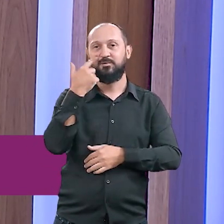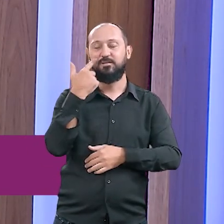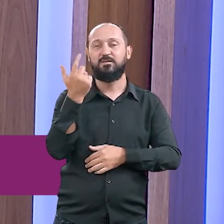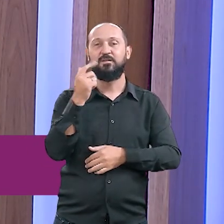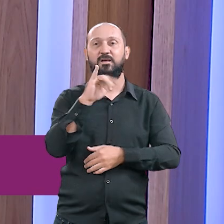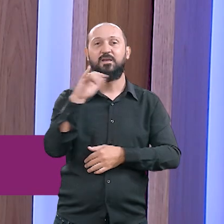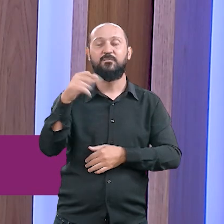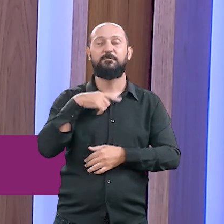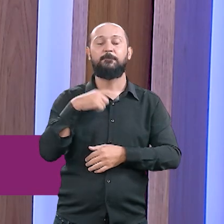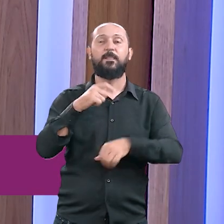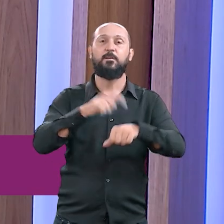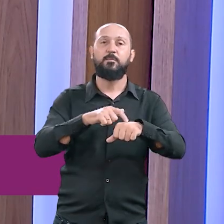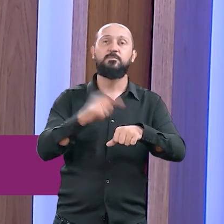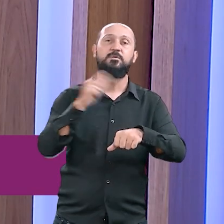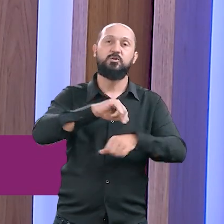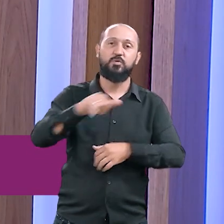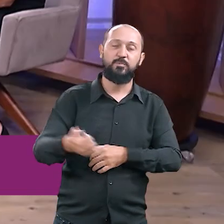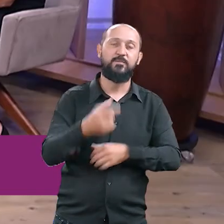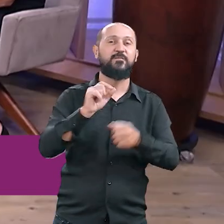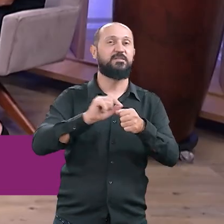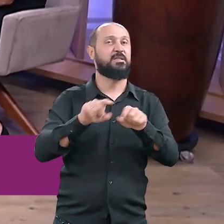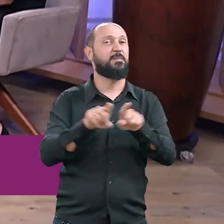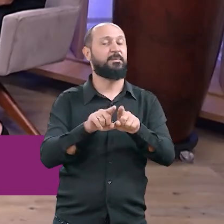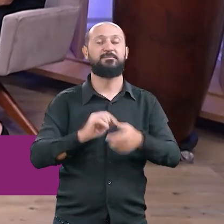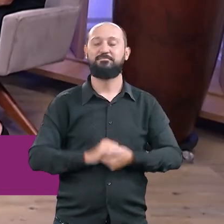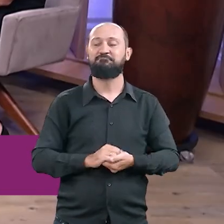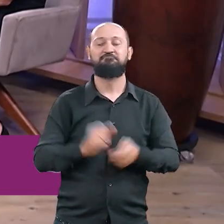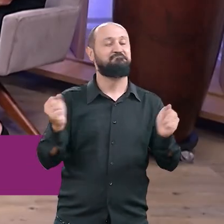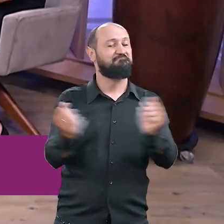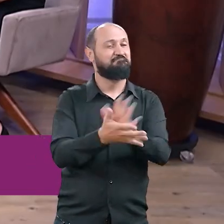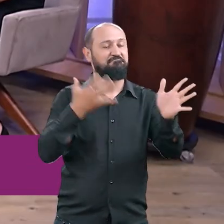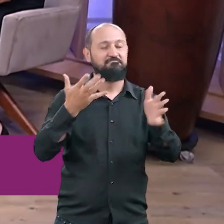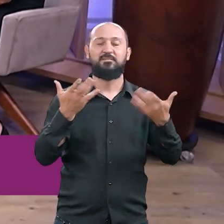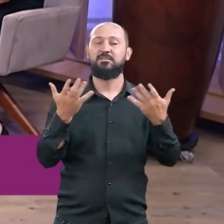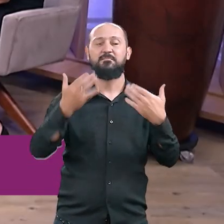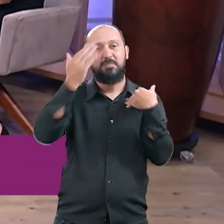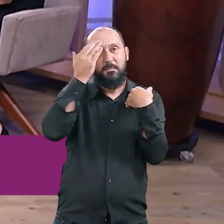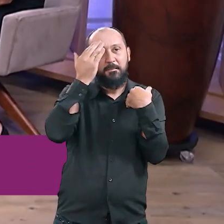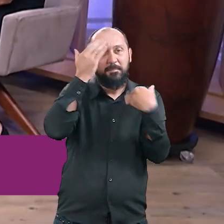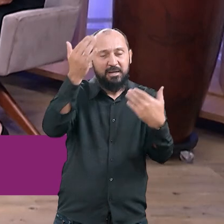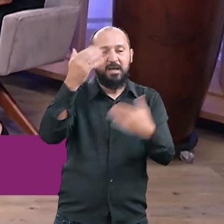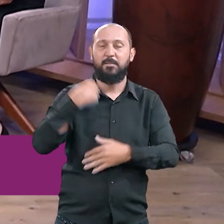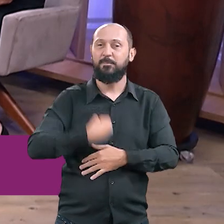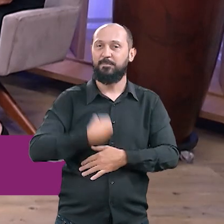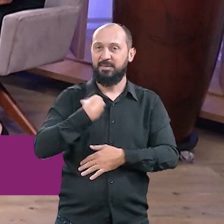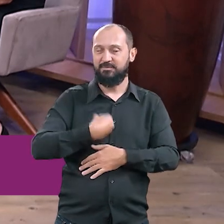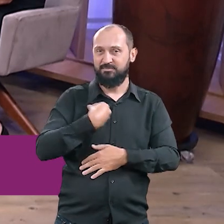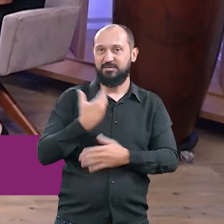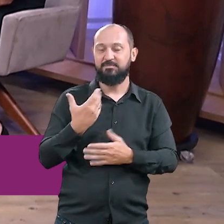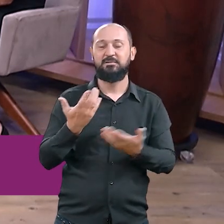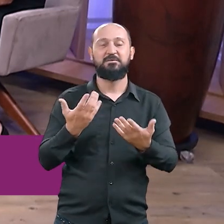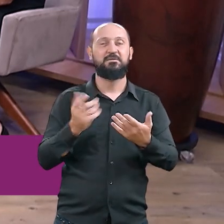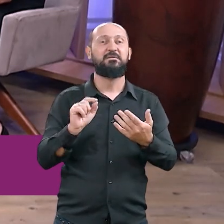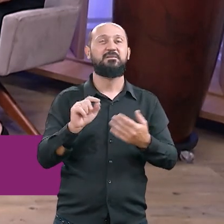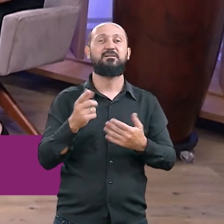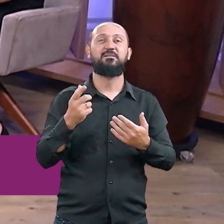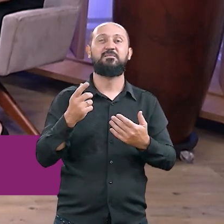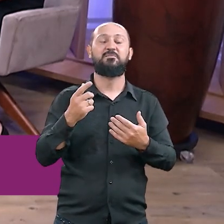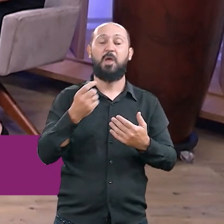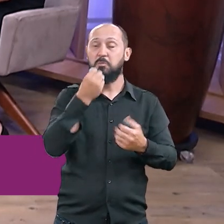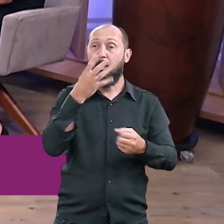o que a gente fala, mas através do nosso padrão de busca, através das postagens que a gente curte, ele identifica padrões de consumo